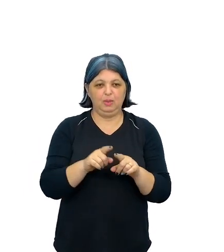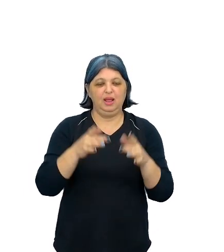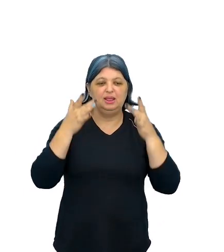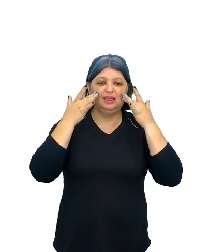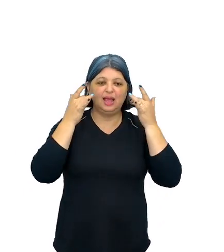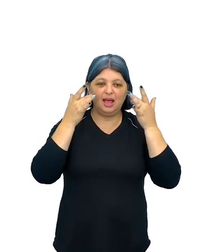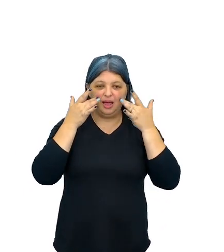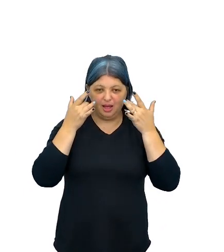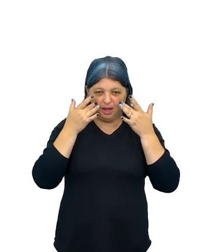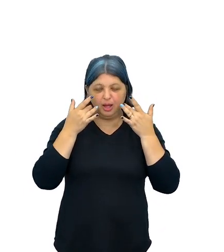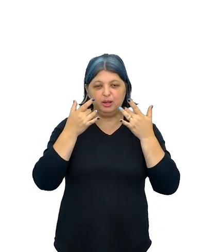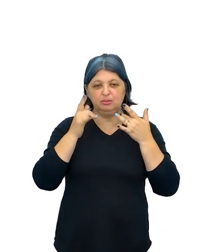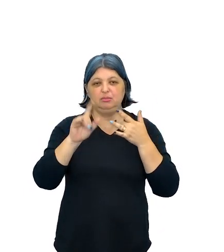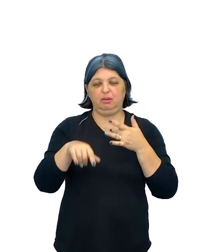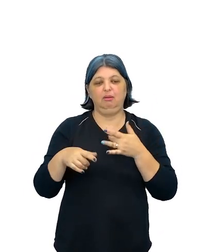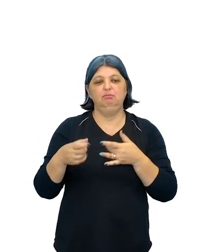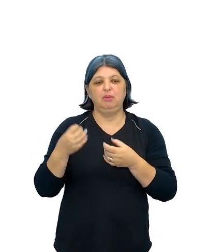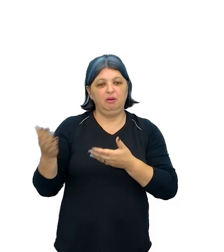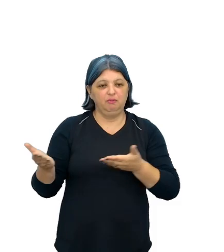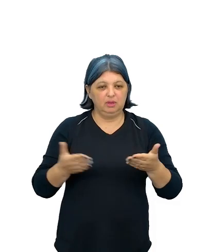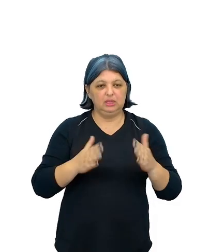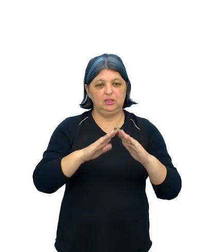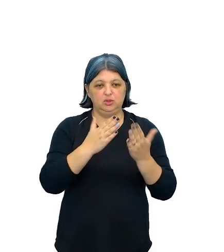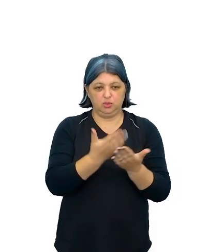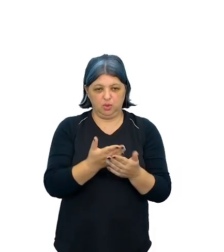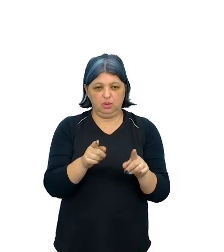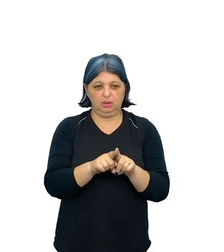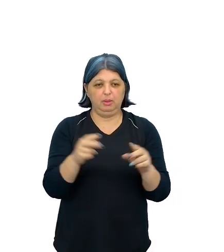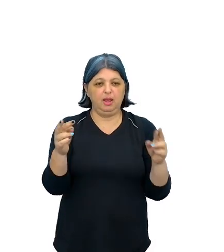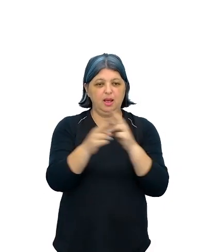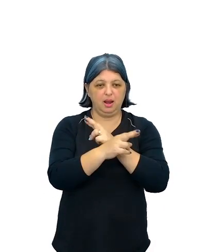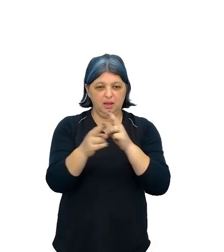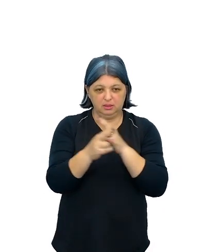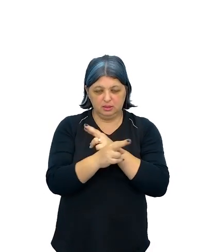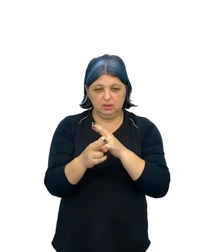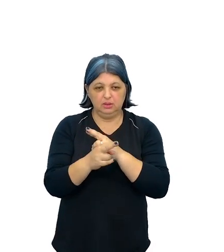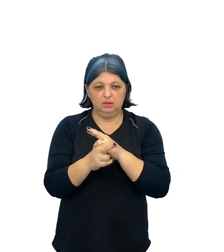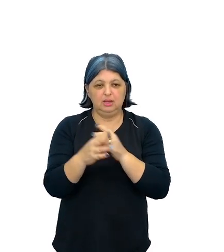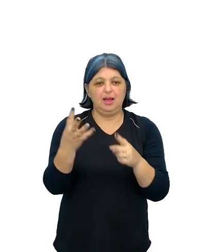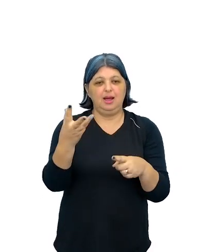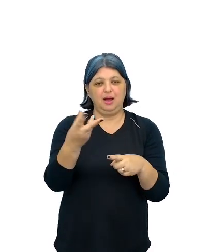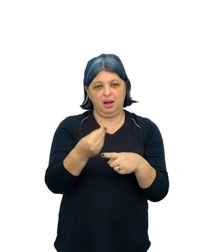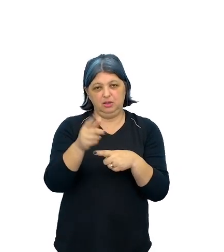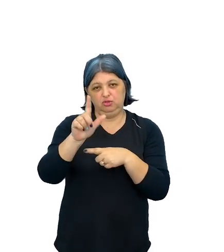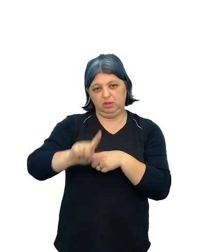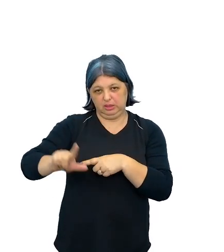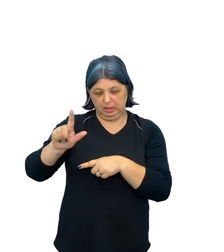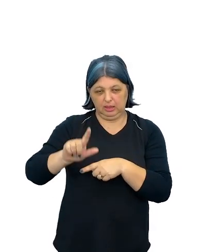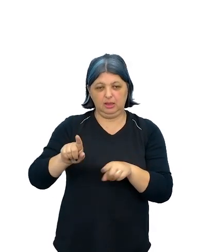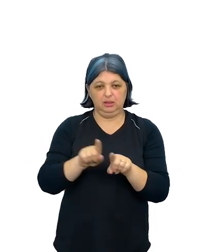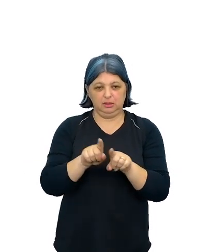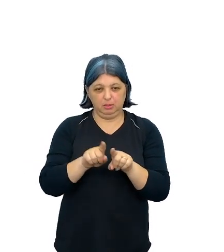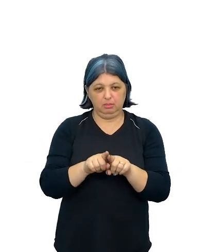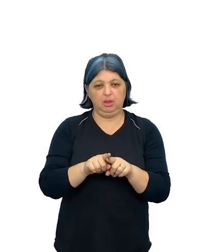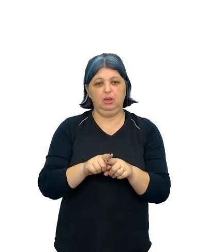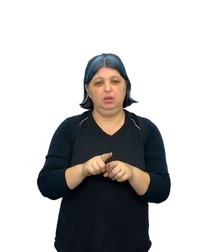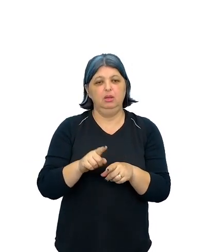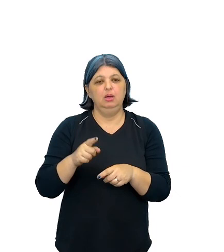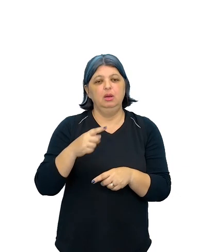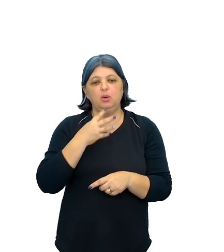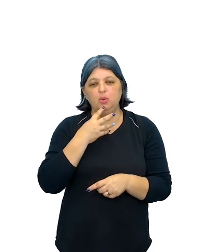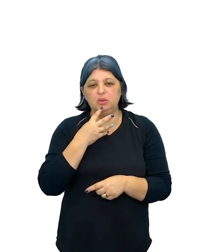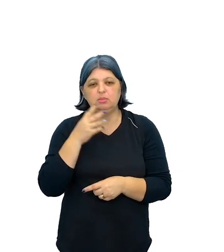teatro é muito bem-vindo na escola, né? Assim como a relação com a arte literária, para o